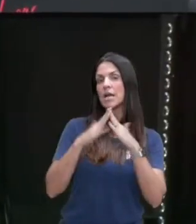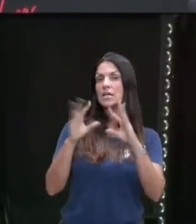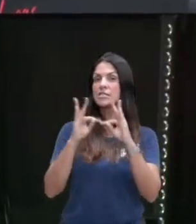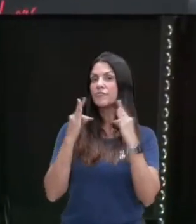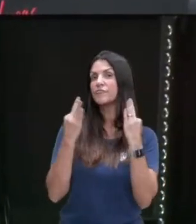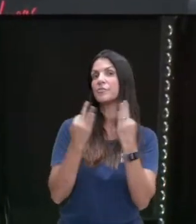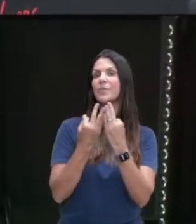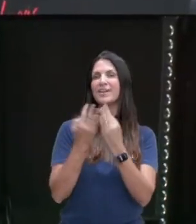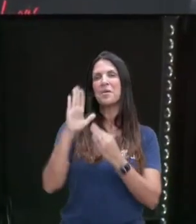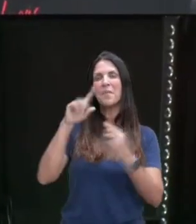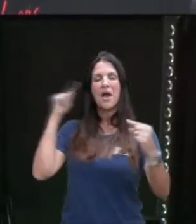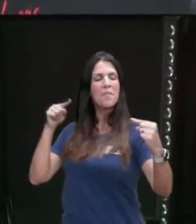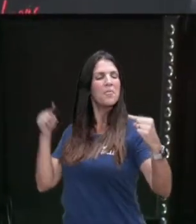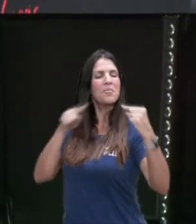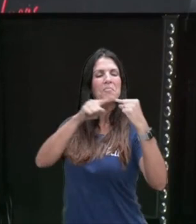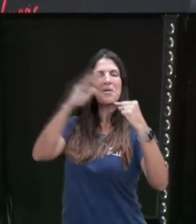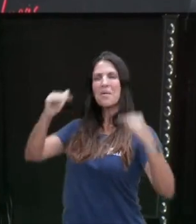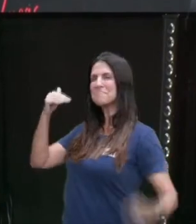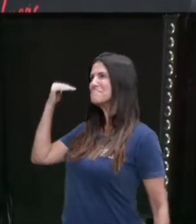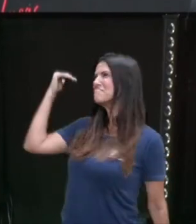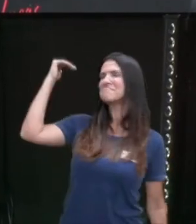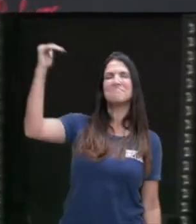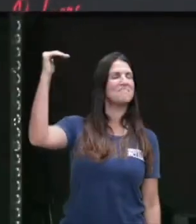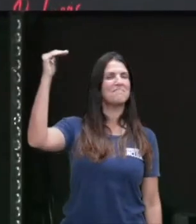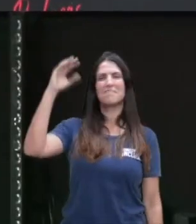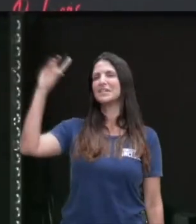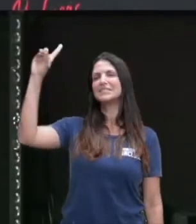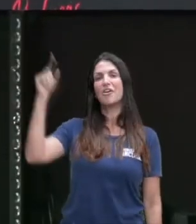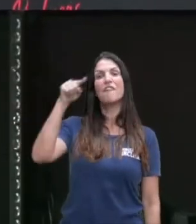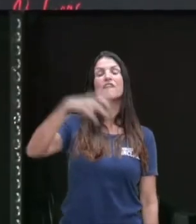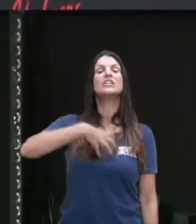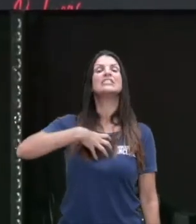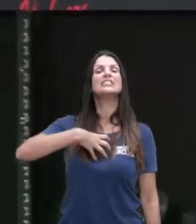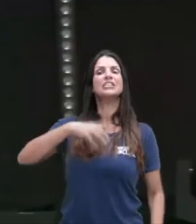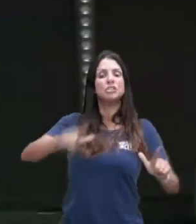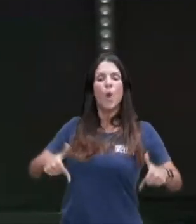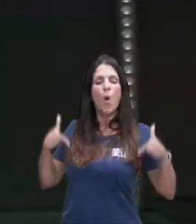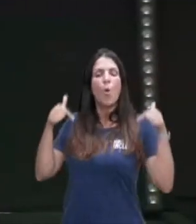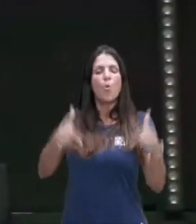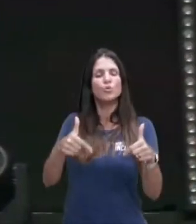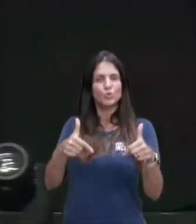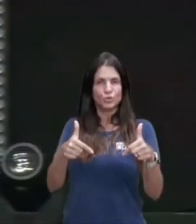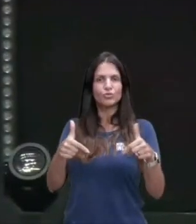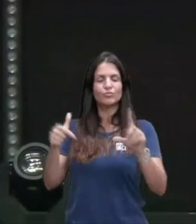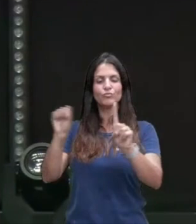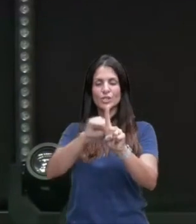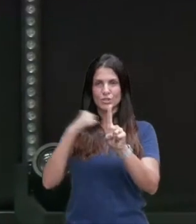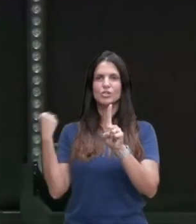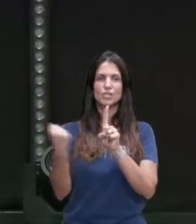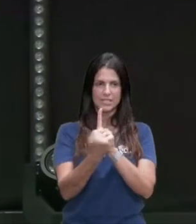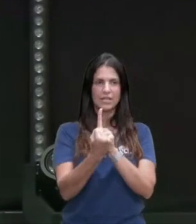envolve um propósito ainda maior de Deus em que você se sente útil à sociedade se